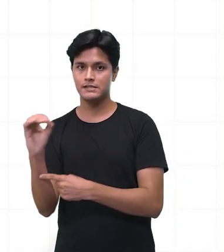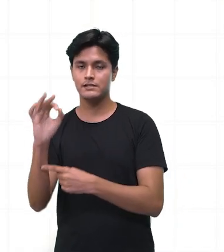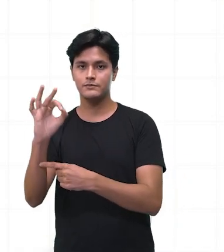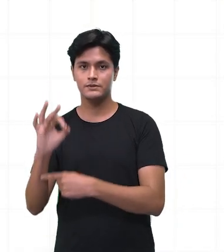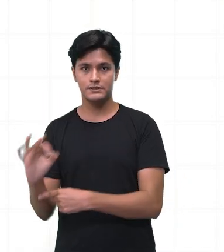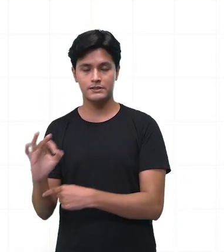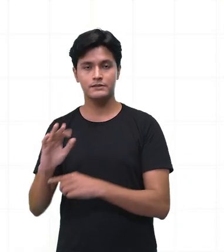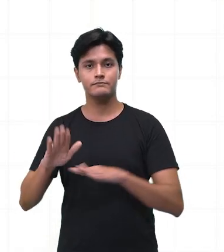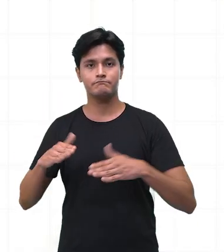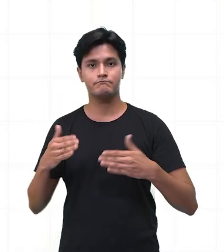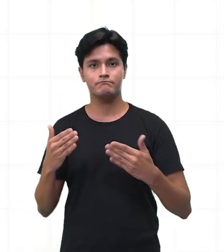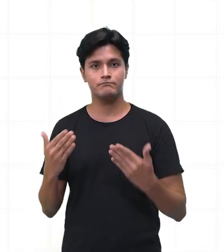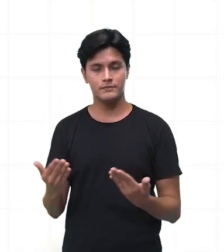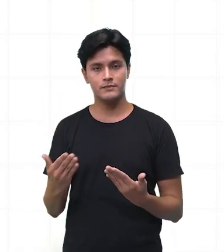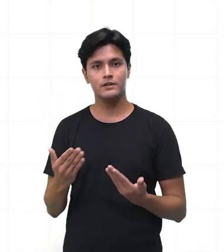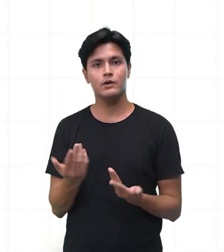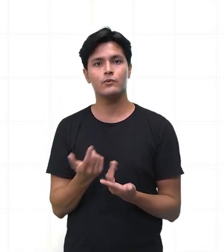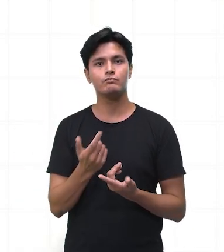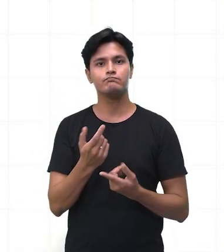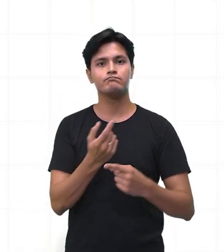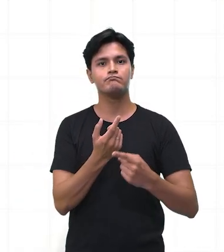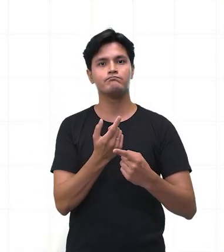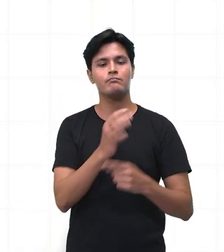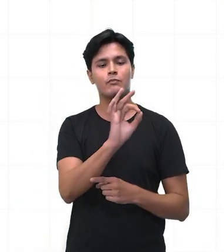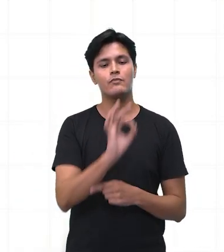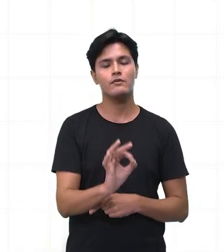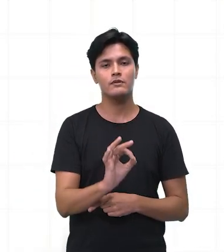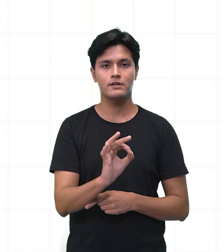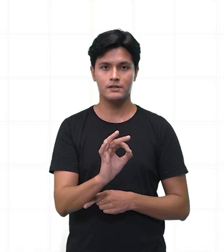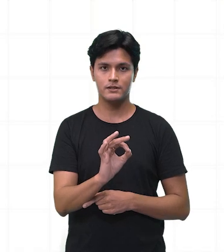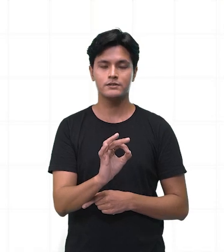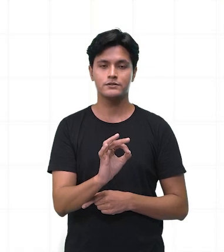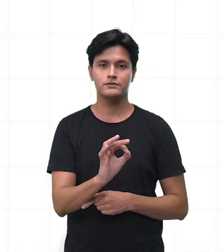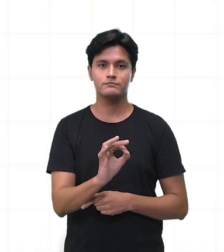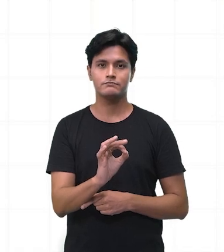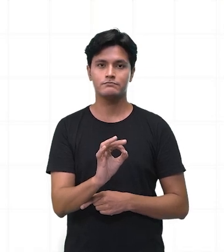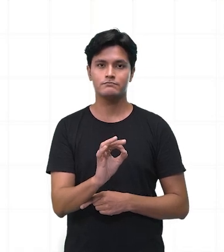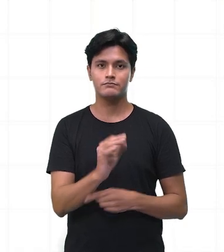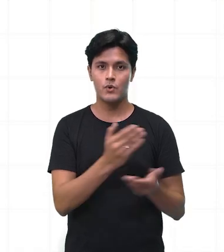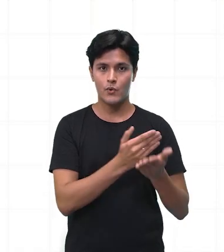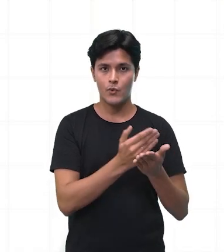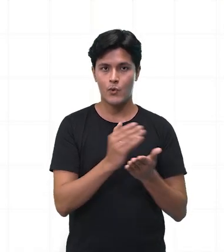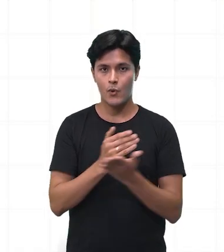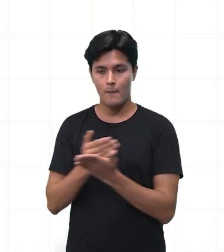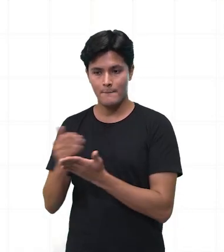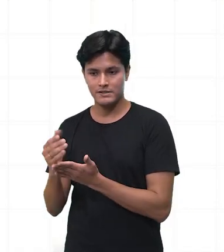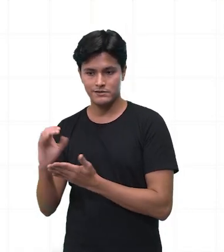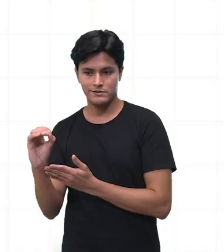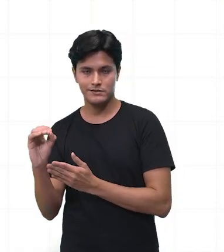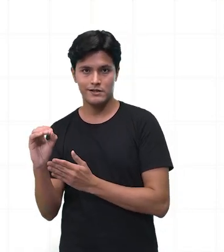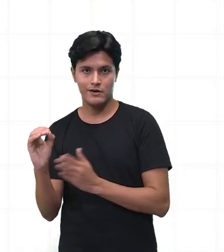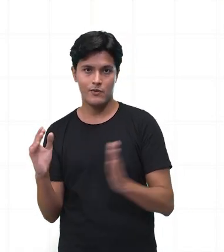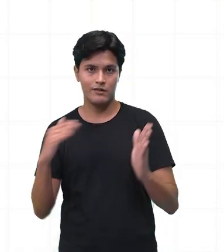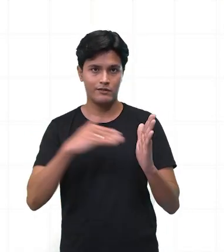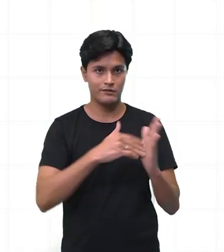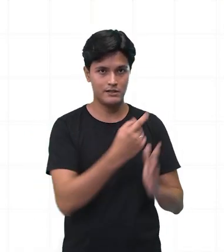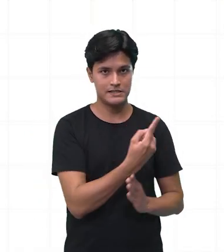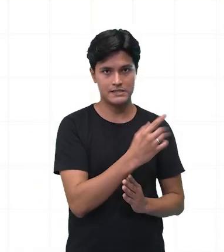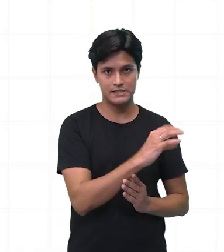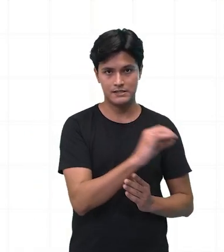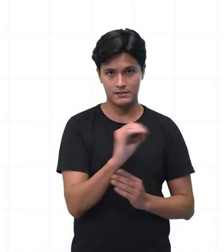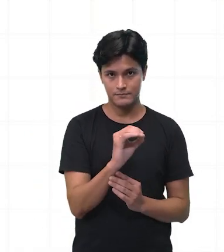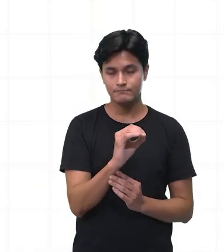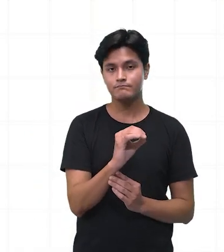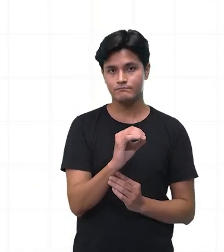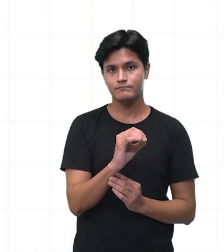Então, nós temos que a porcentagem, ela vai ali de 0 até 100%. E esse 100%